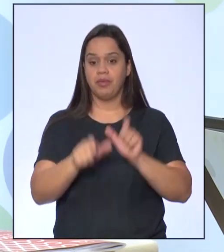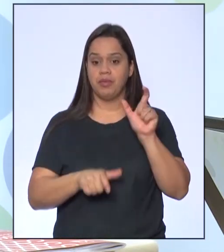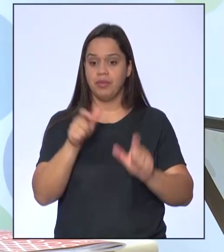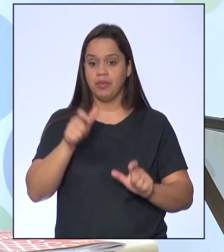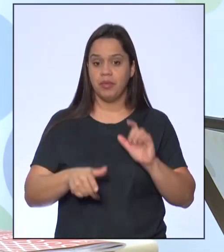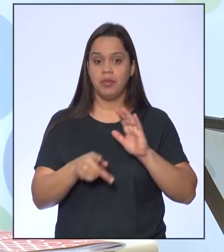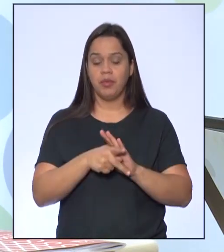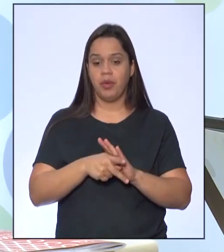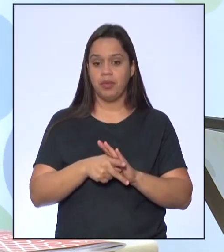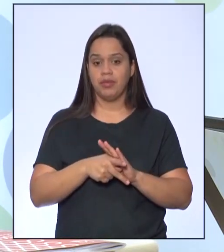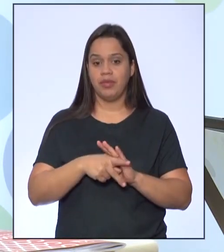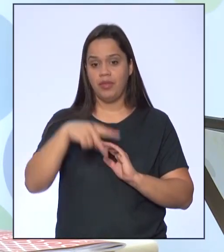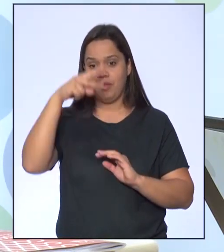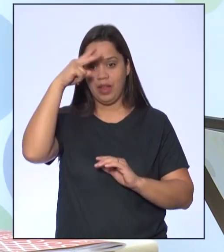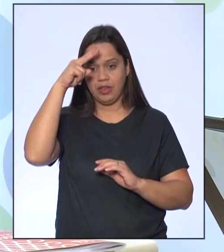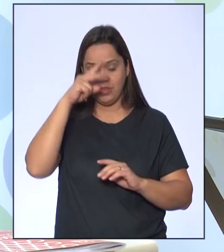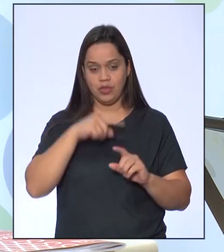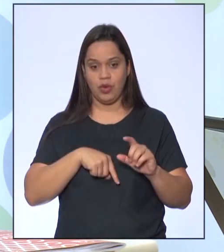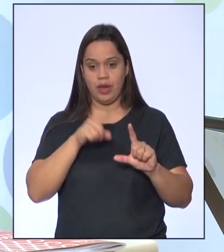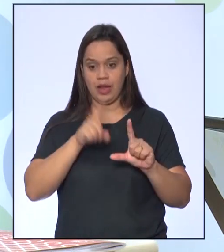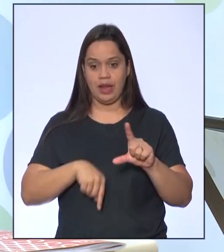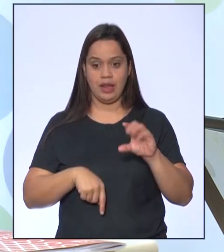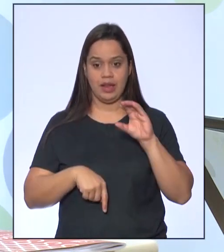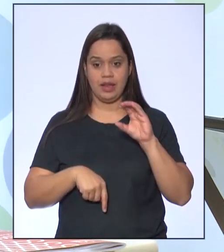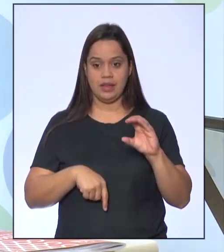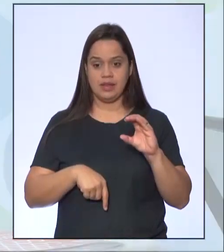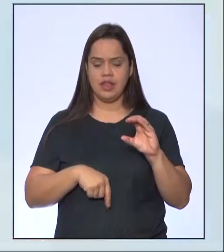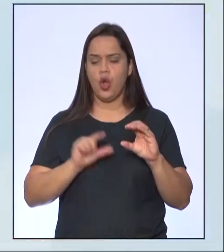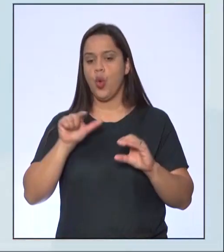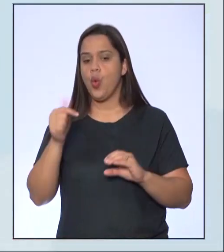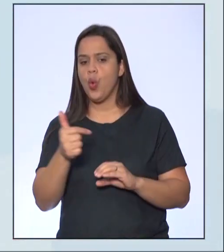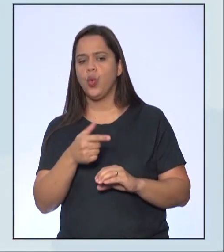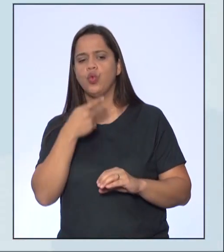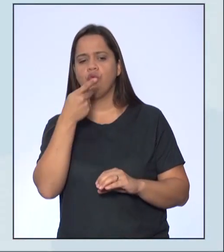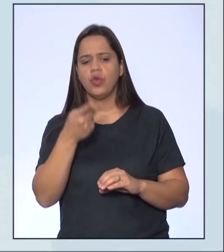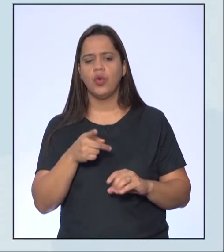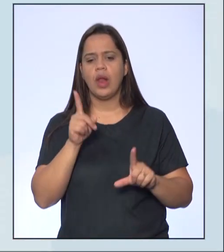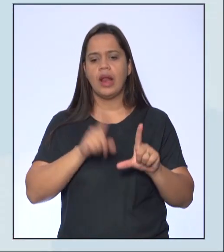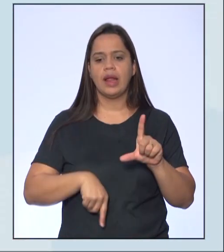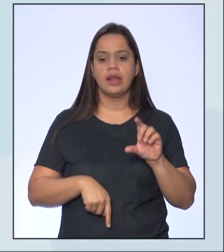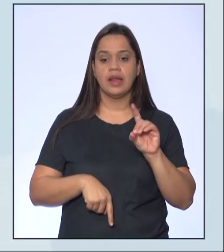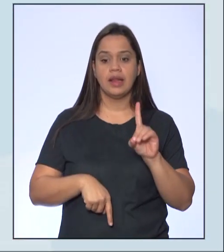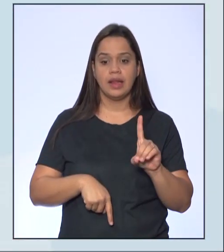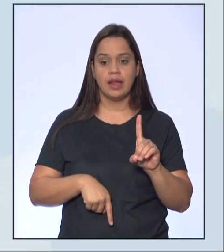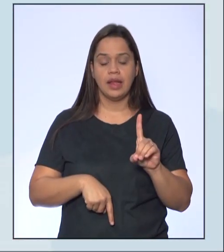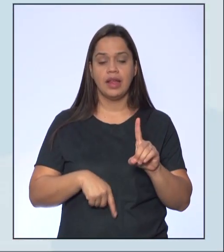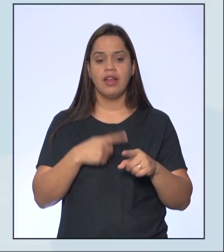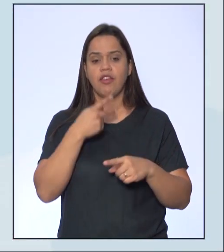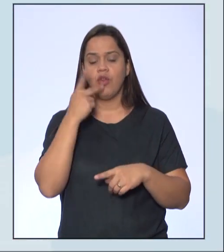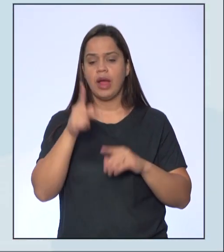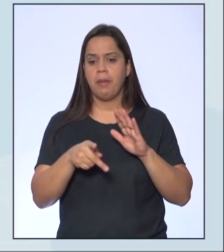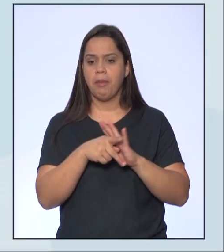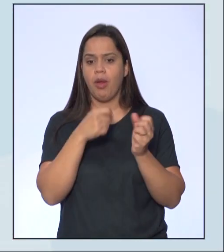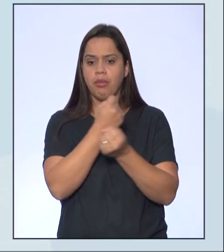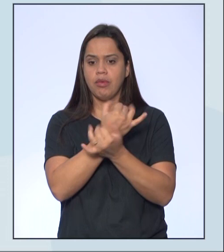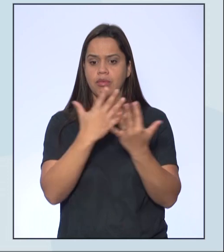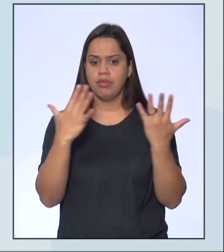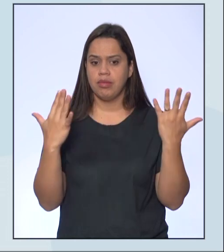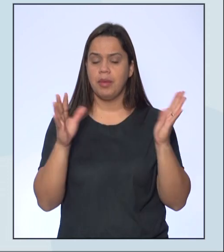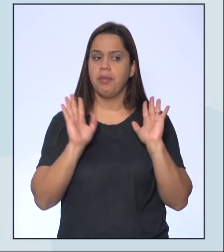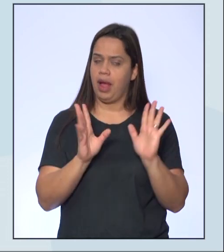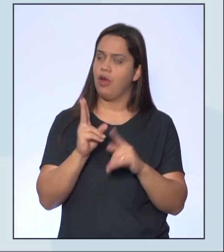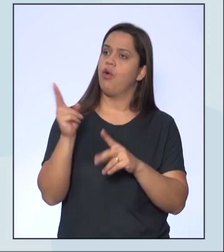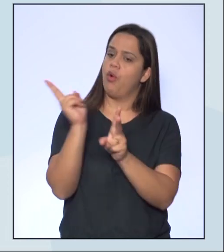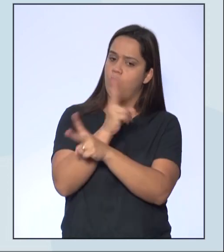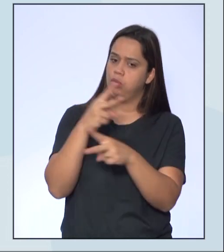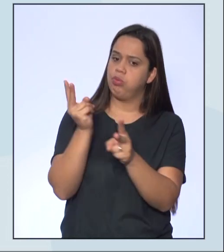fábula, letra C. Outros responderam que é a letra D, falando de fenômeno da natureza. Mas, gente, o vento